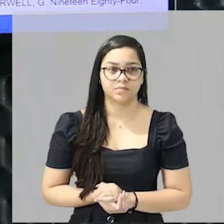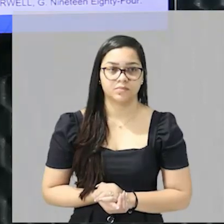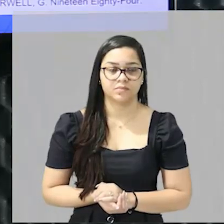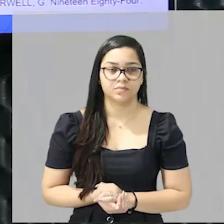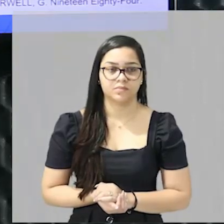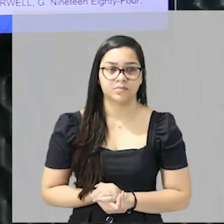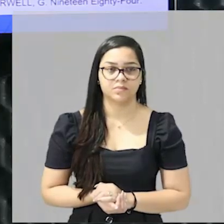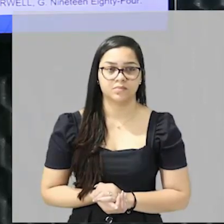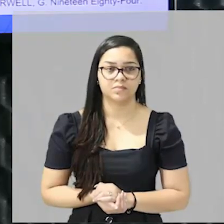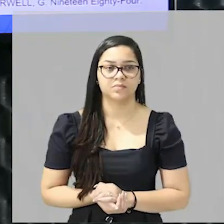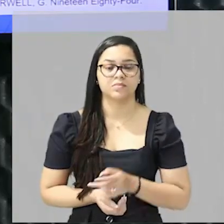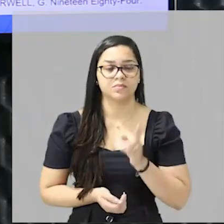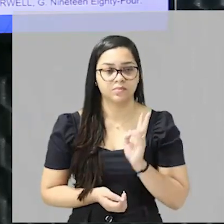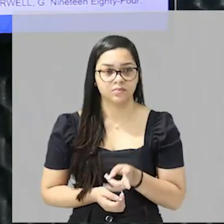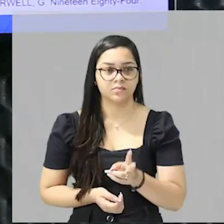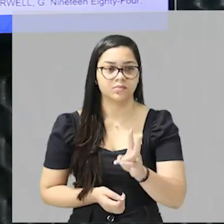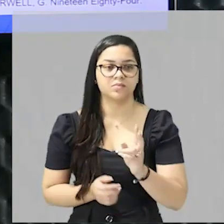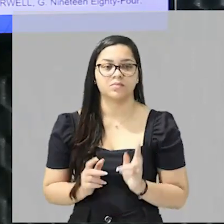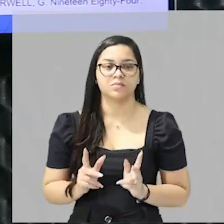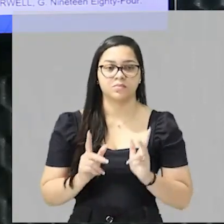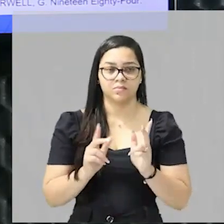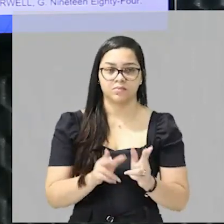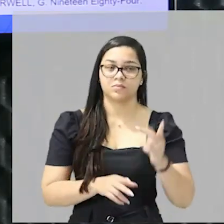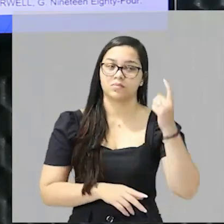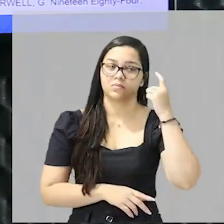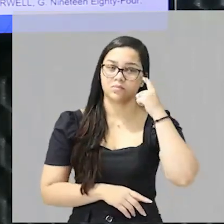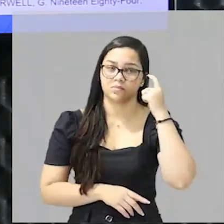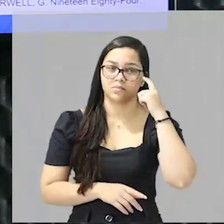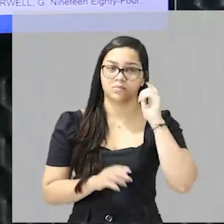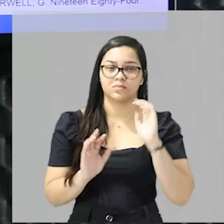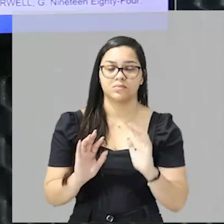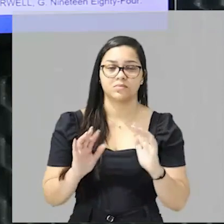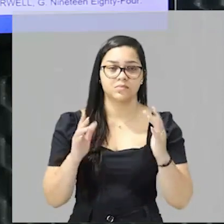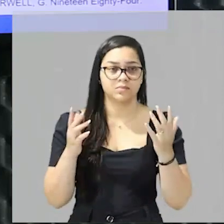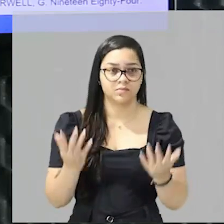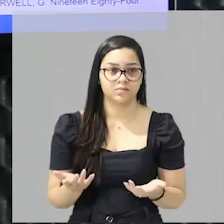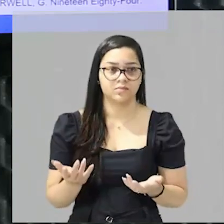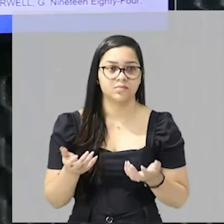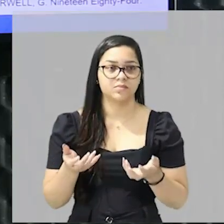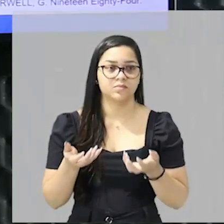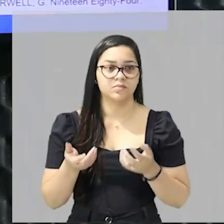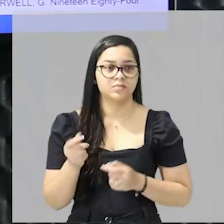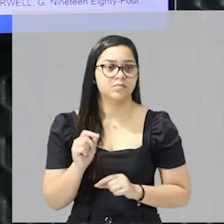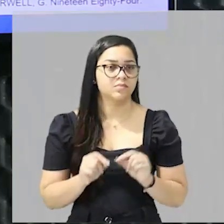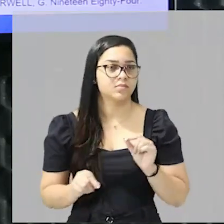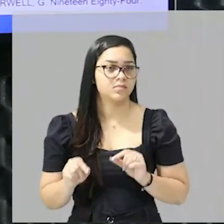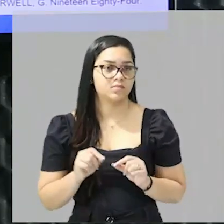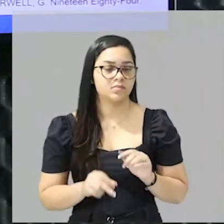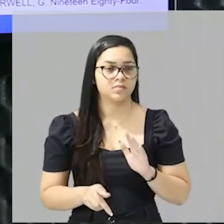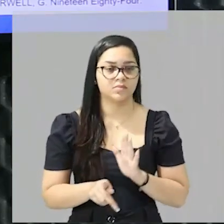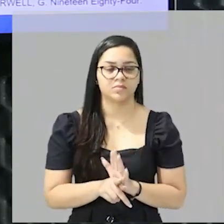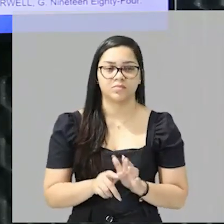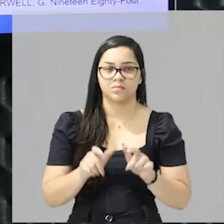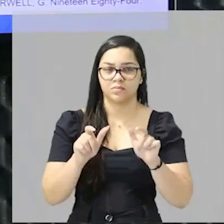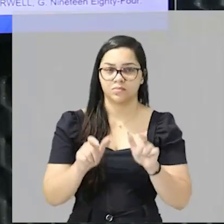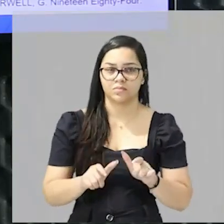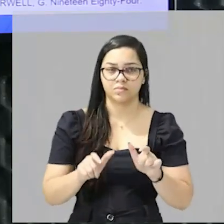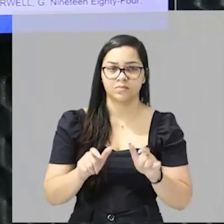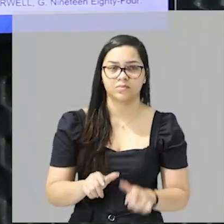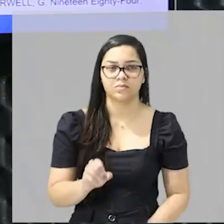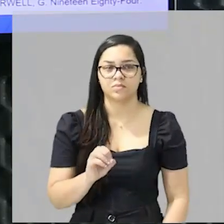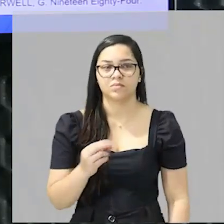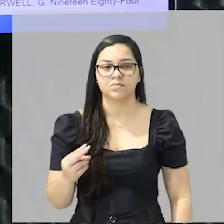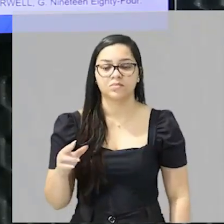happening? Ele continua nessa mesma linha. Qual é, né? Será que existe algum lugar, algum